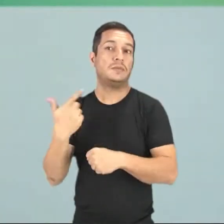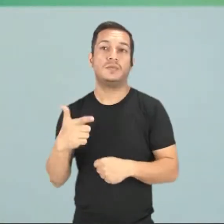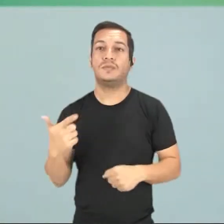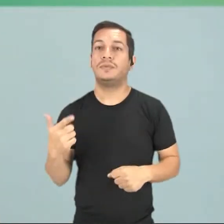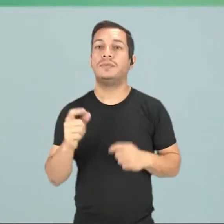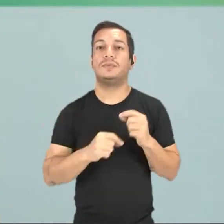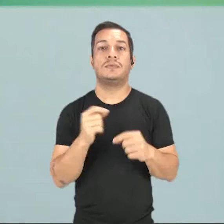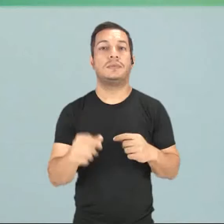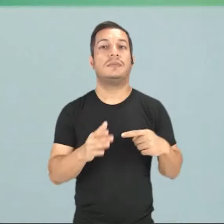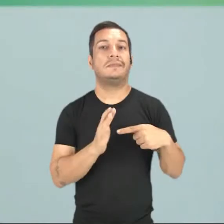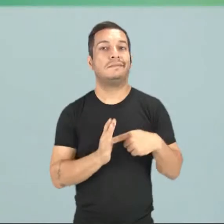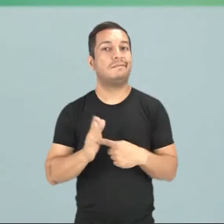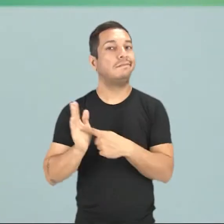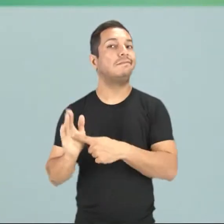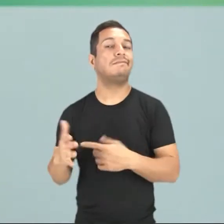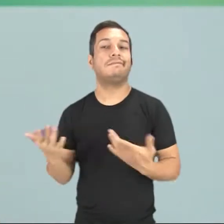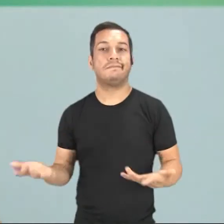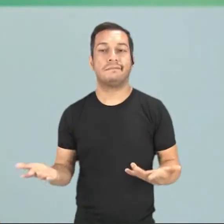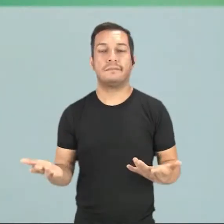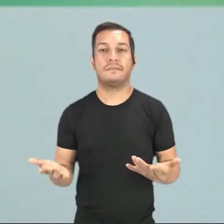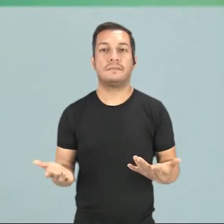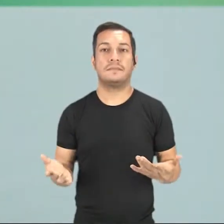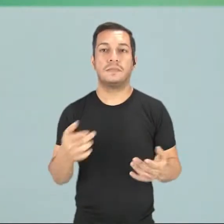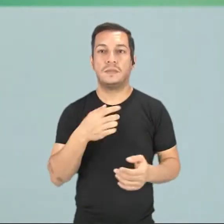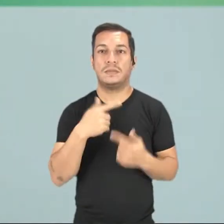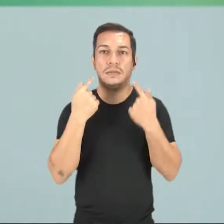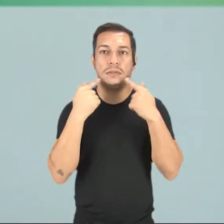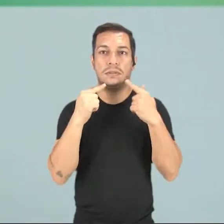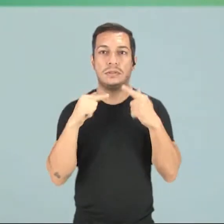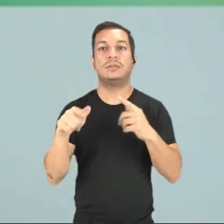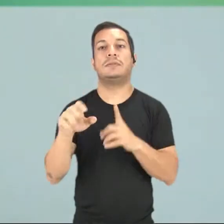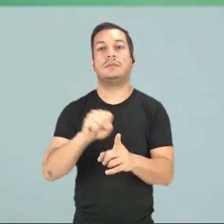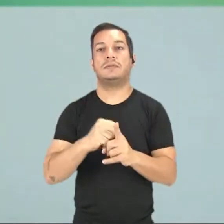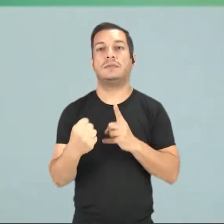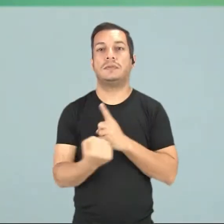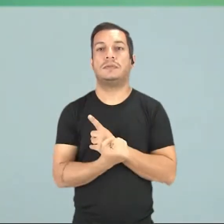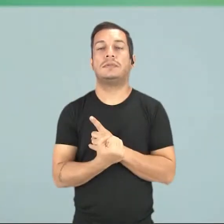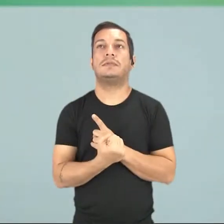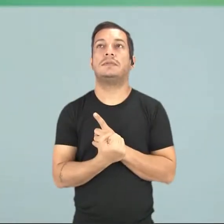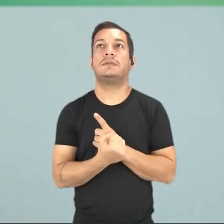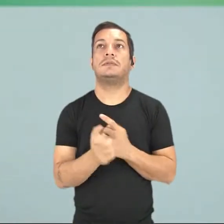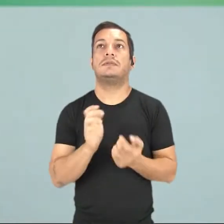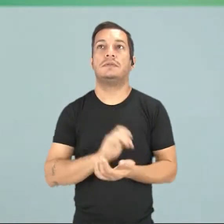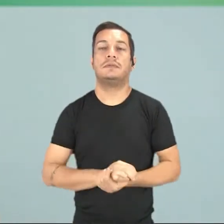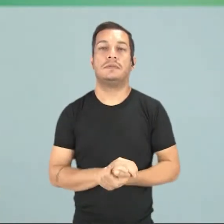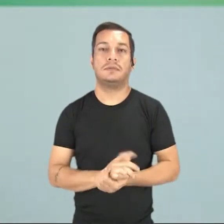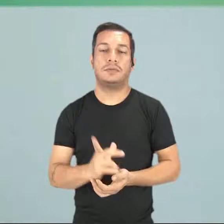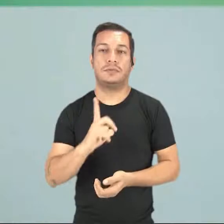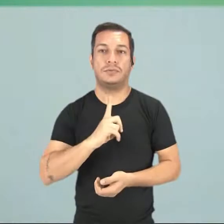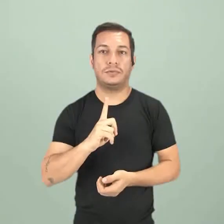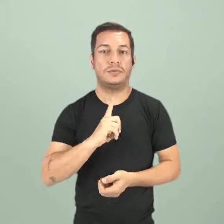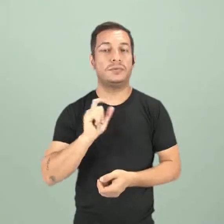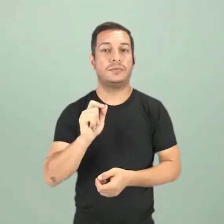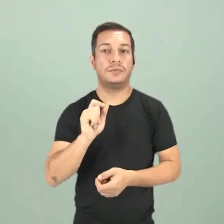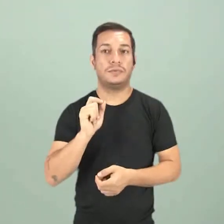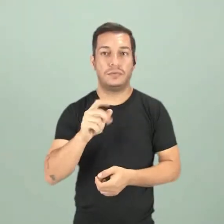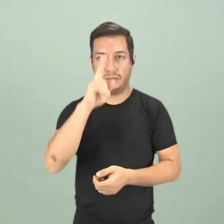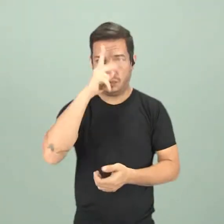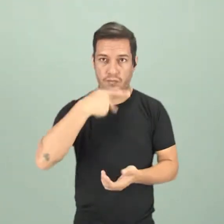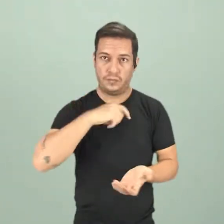esse norte, tá? De crítica à sociedade. Pelo contrário, tinha os